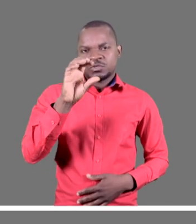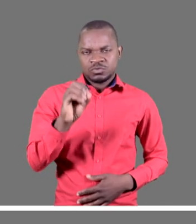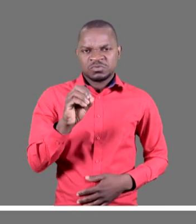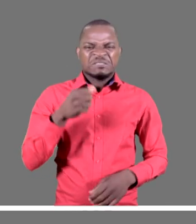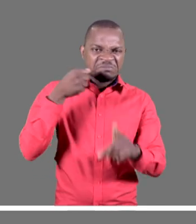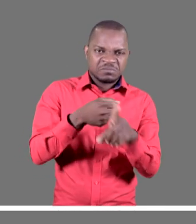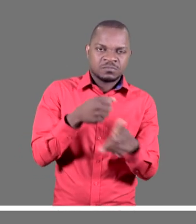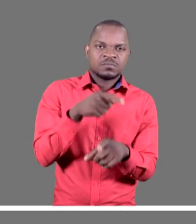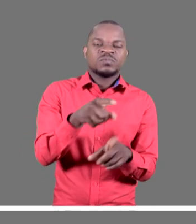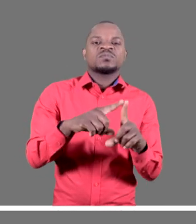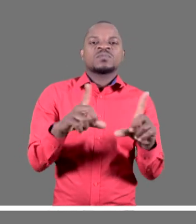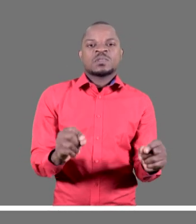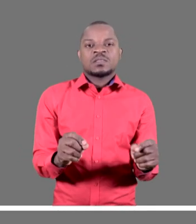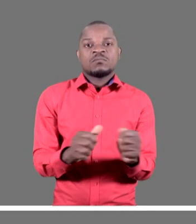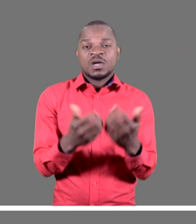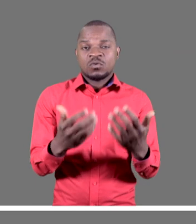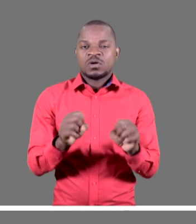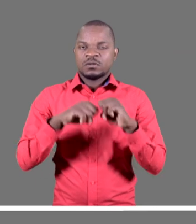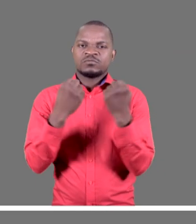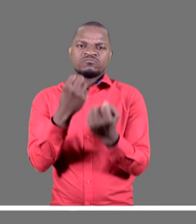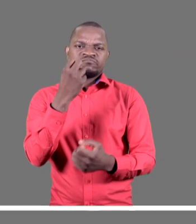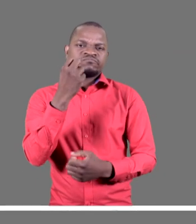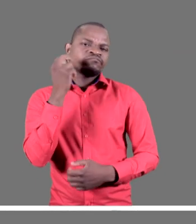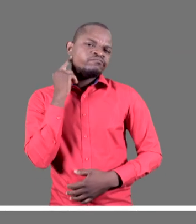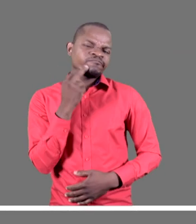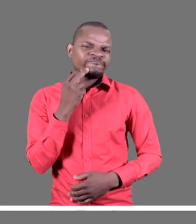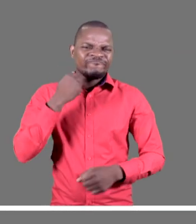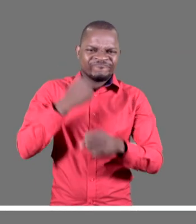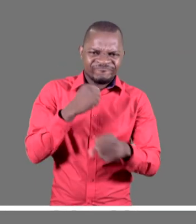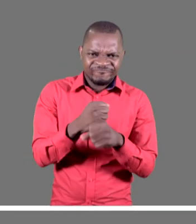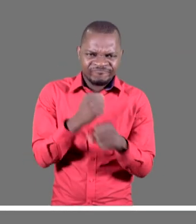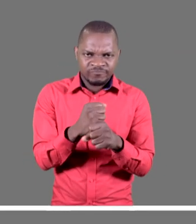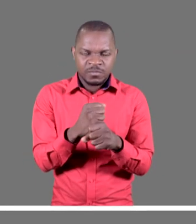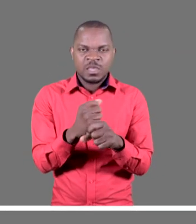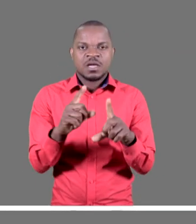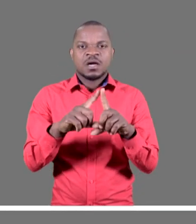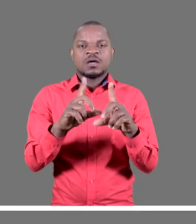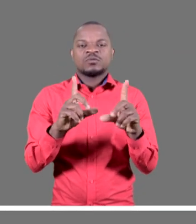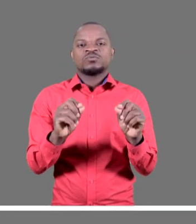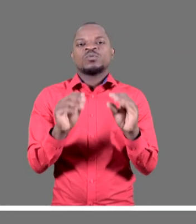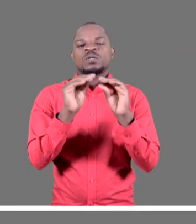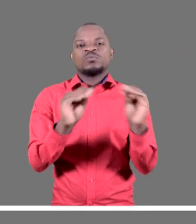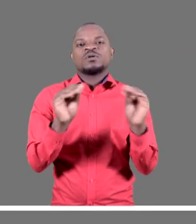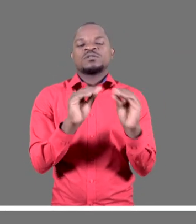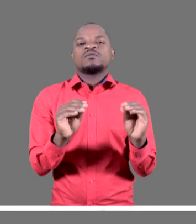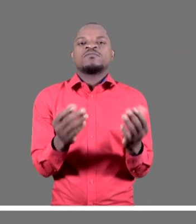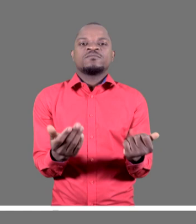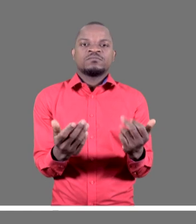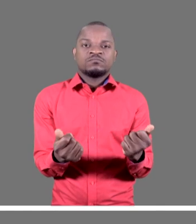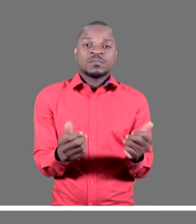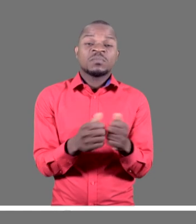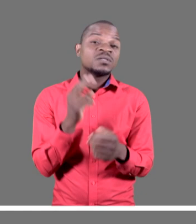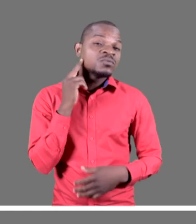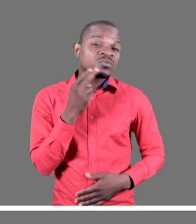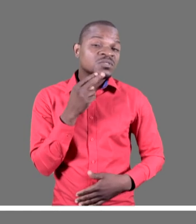A Zoom luta para que haja educação acessível para pessoas surdas, não só pessoas com deficiência no geral. A pessoa